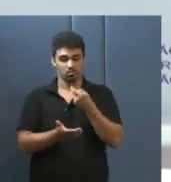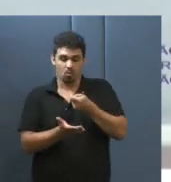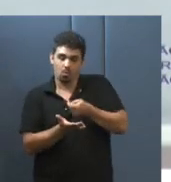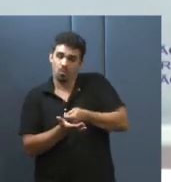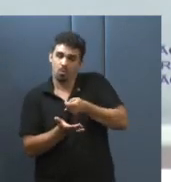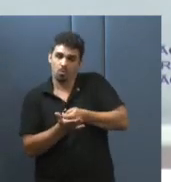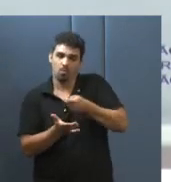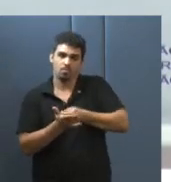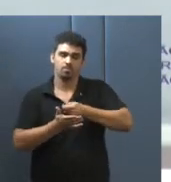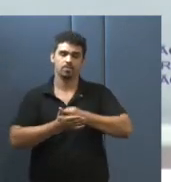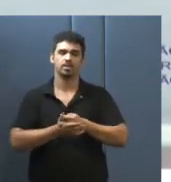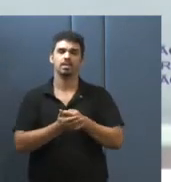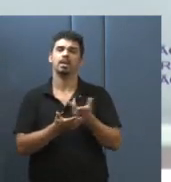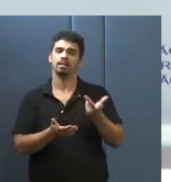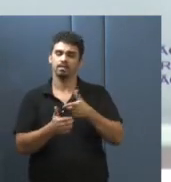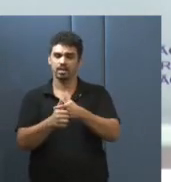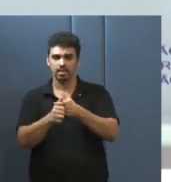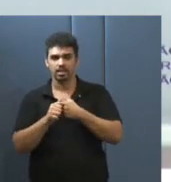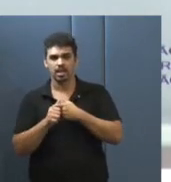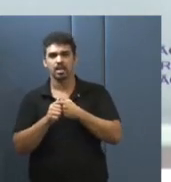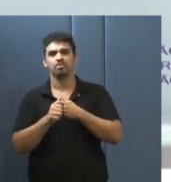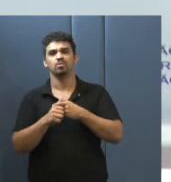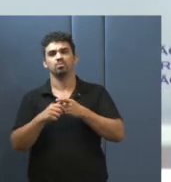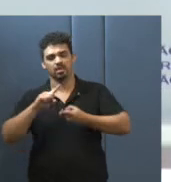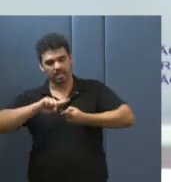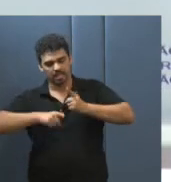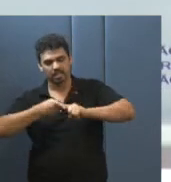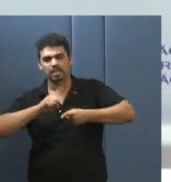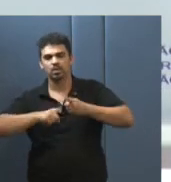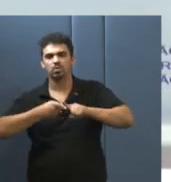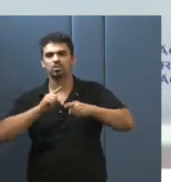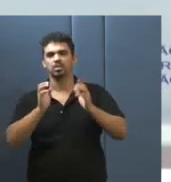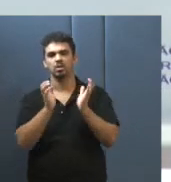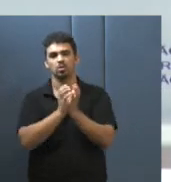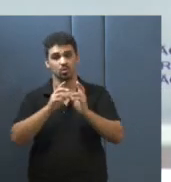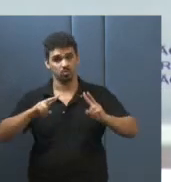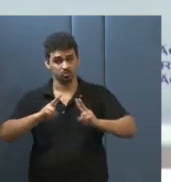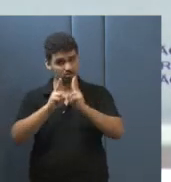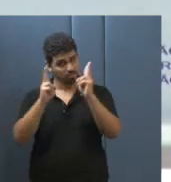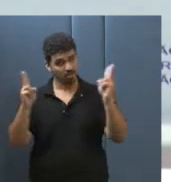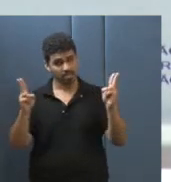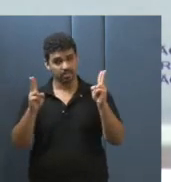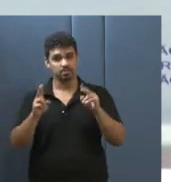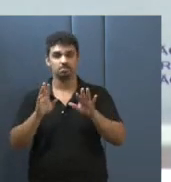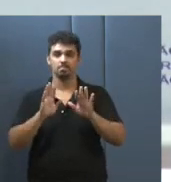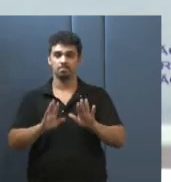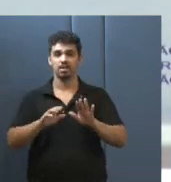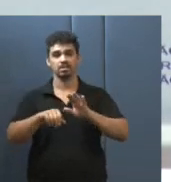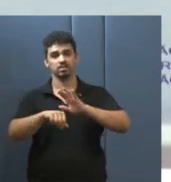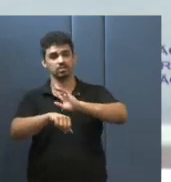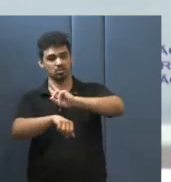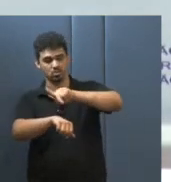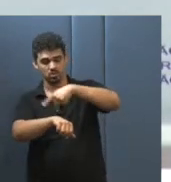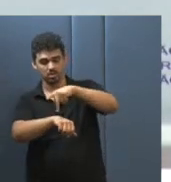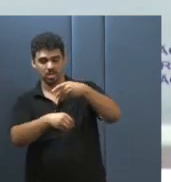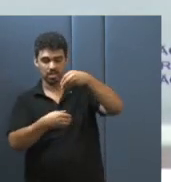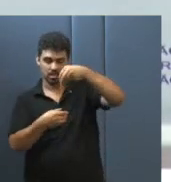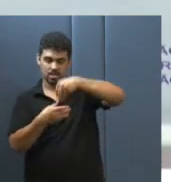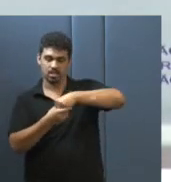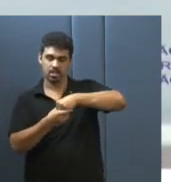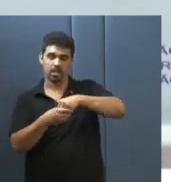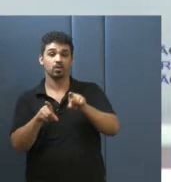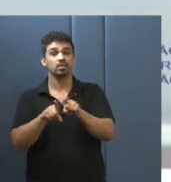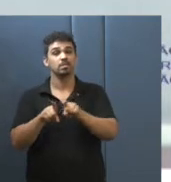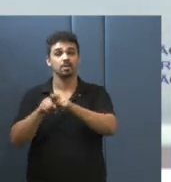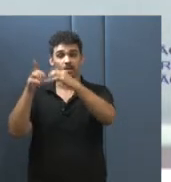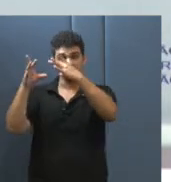Paris, os nossos débitos, para negociar no Clube de Paris. Mas o âmbito procedimental interno e particularidades envolvendo